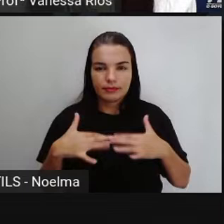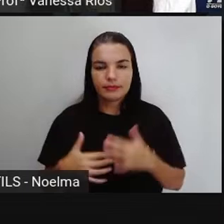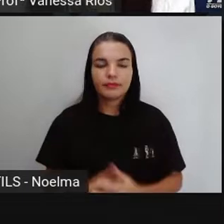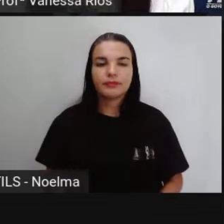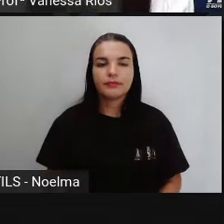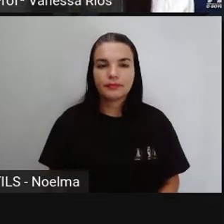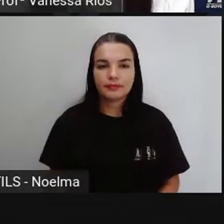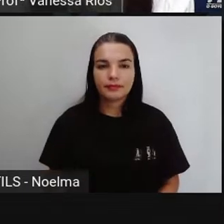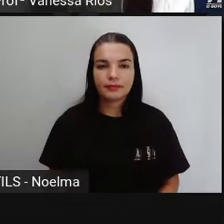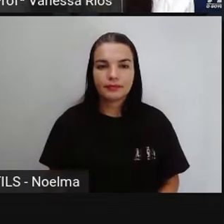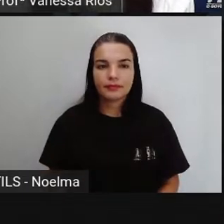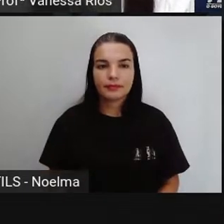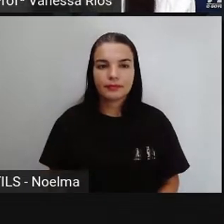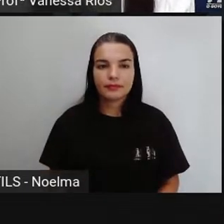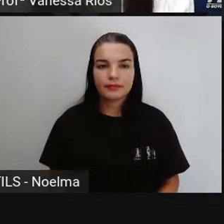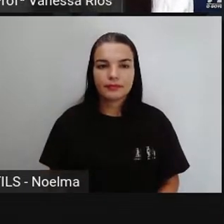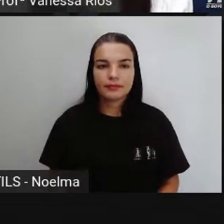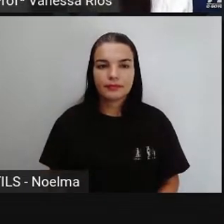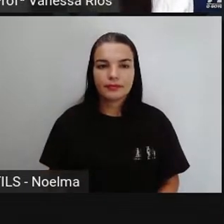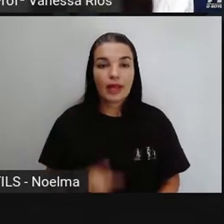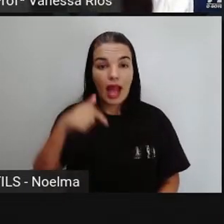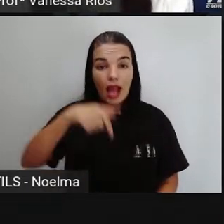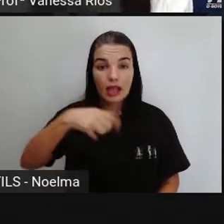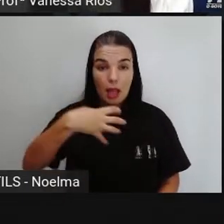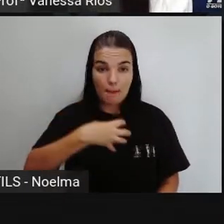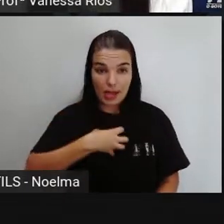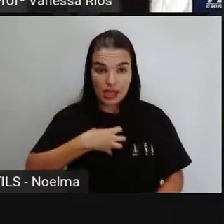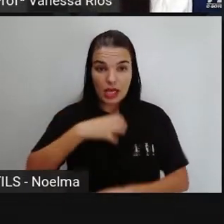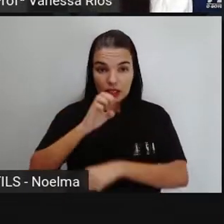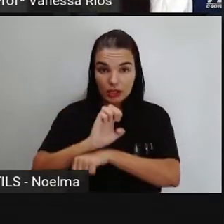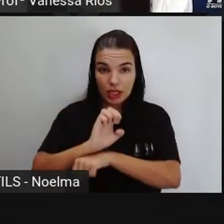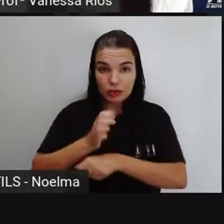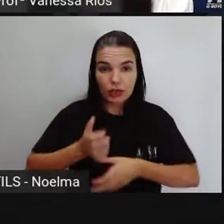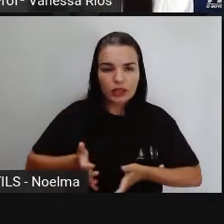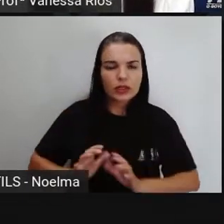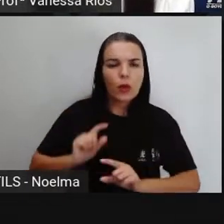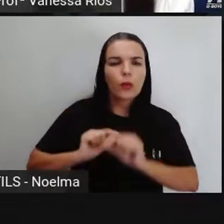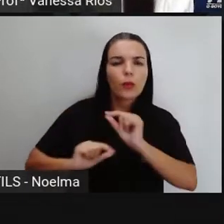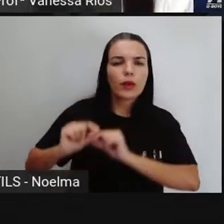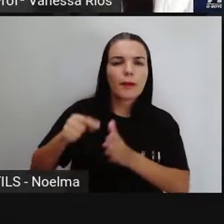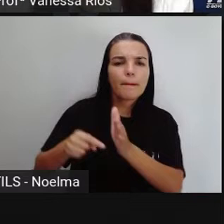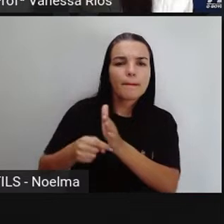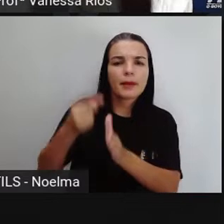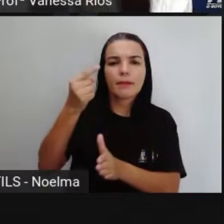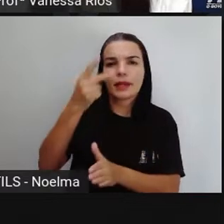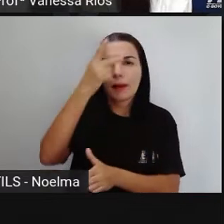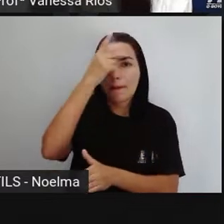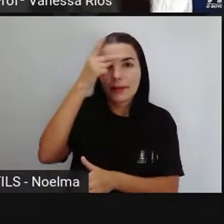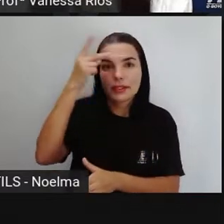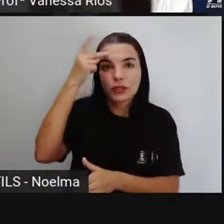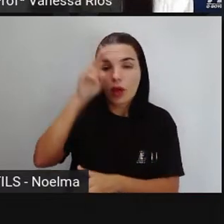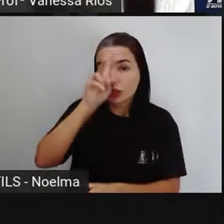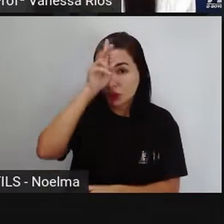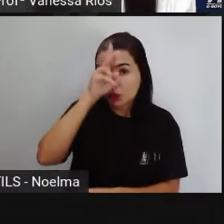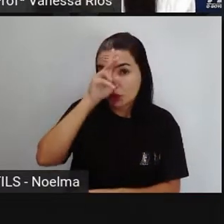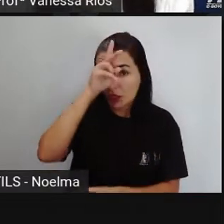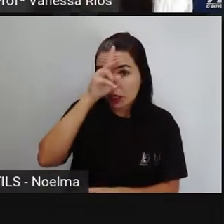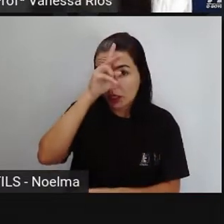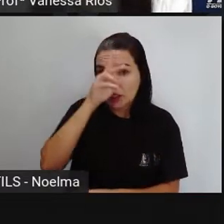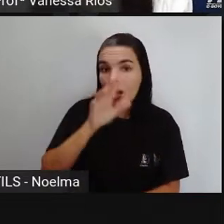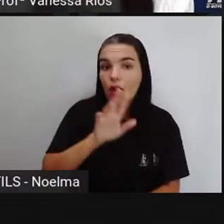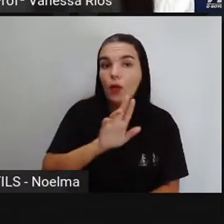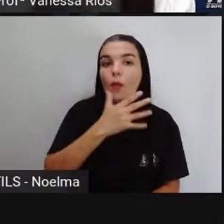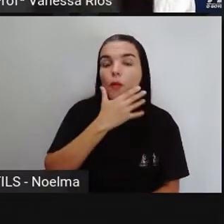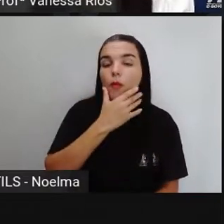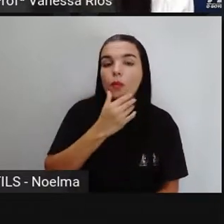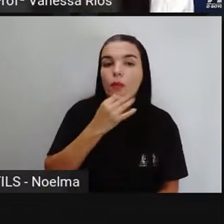manifestação. No caso da cultura erudita na Bahia, né, nasce aí o primeiro historiador do Brasil, Frei Vicente